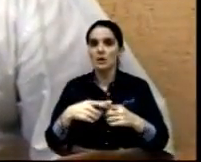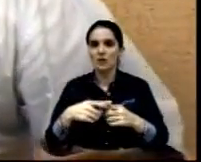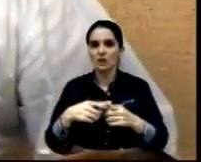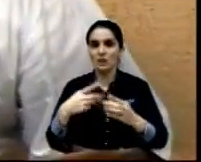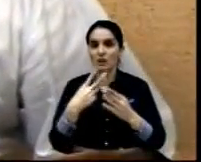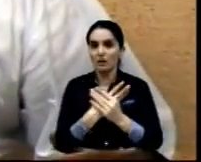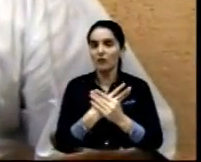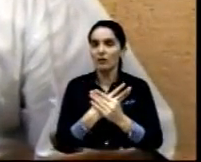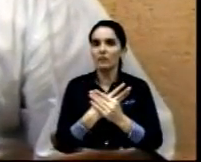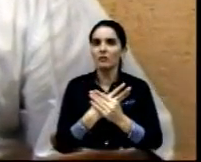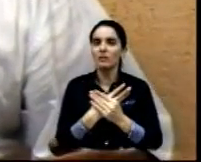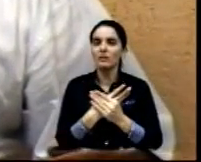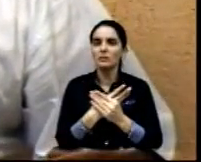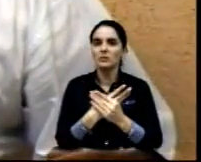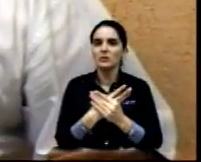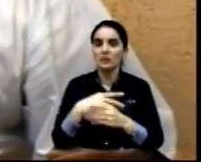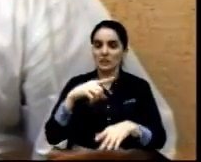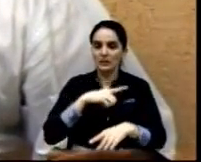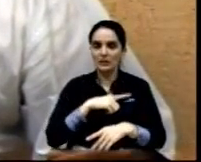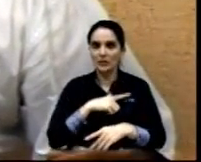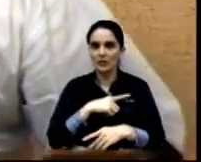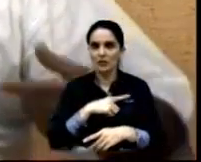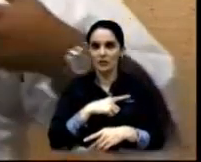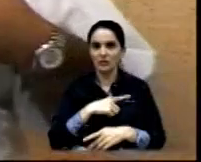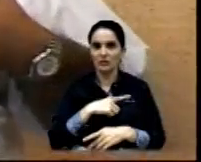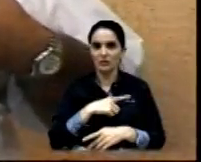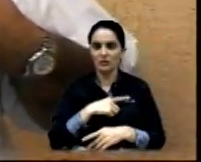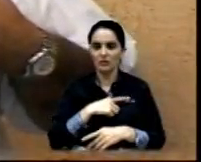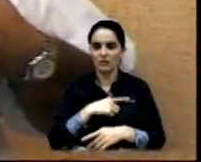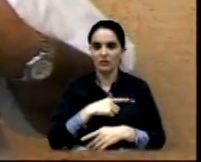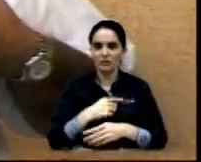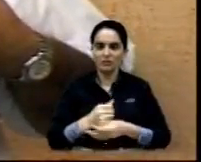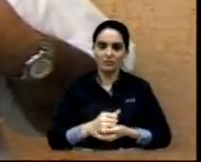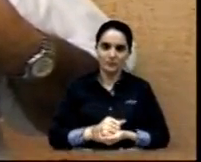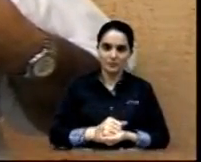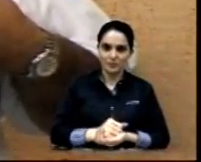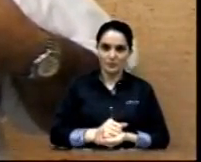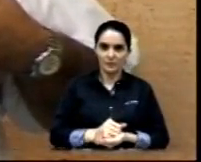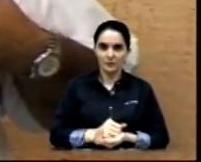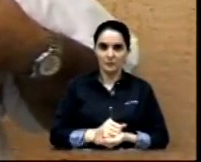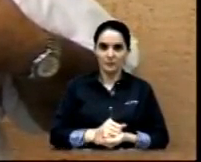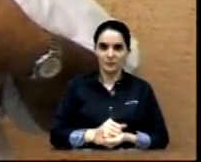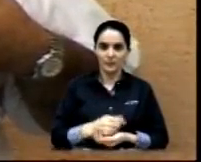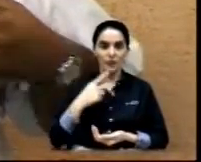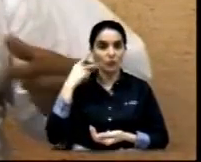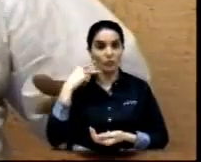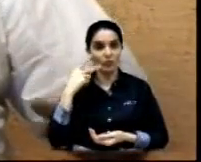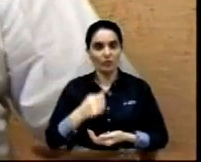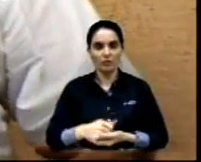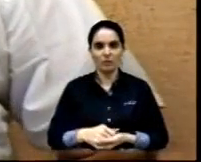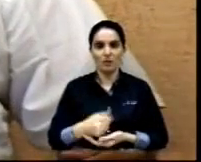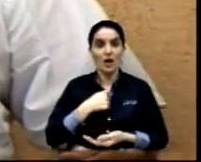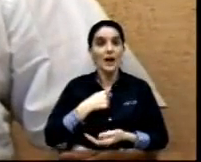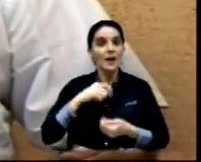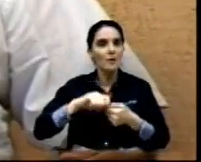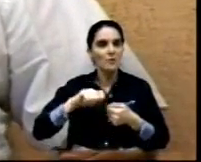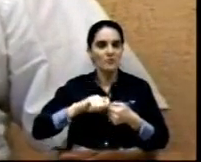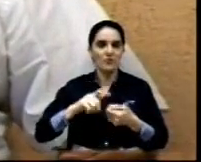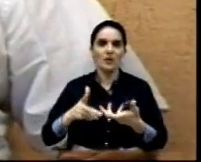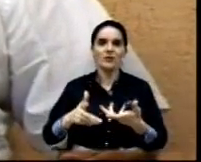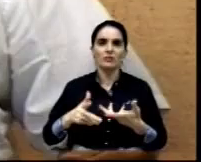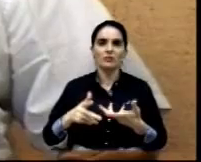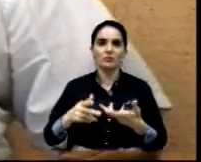chamado impessoalidade. Quando eu faço, é o meu nome que aparece na